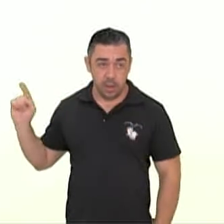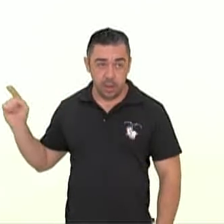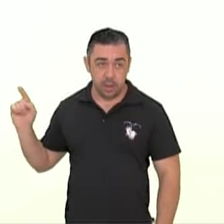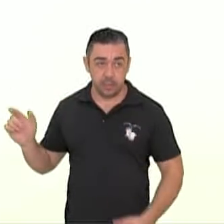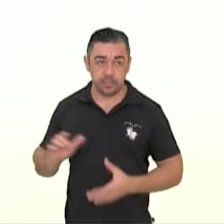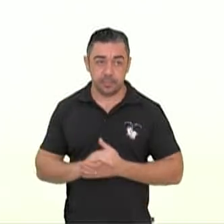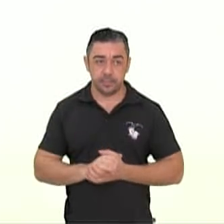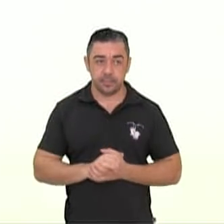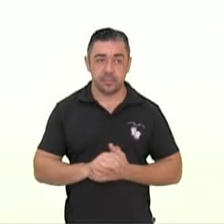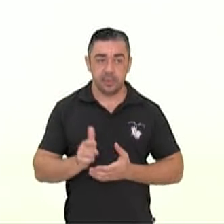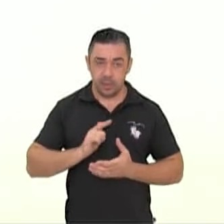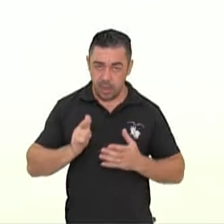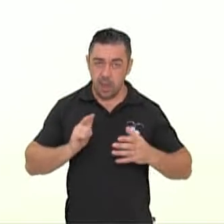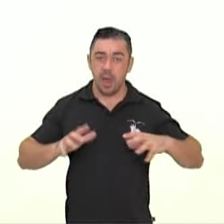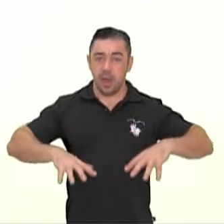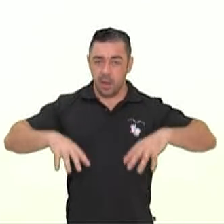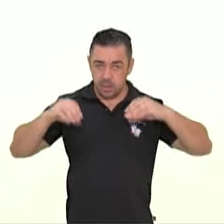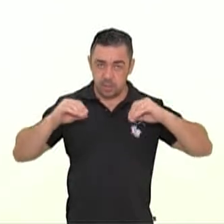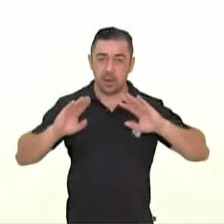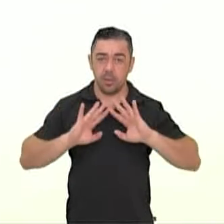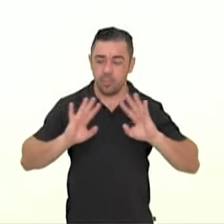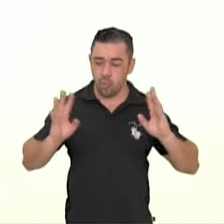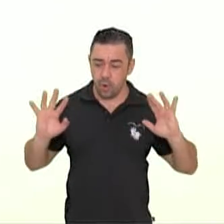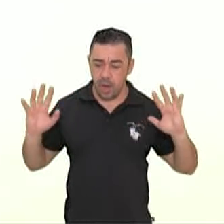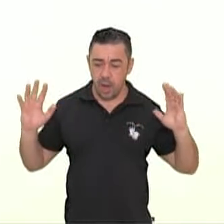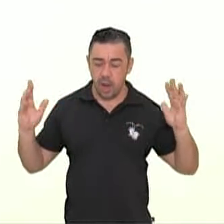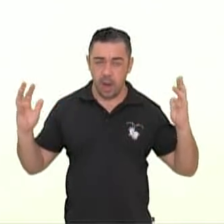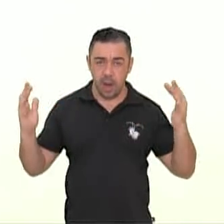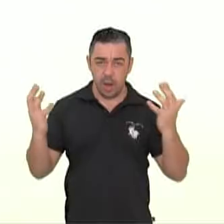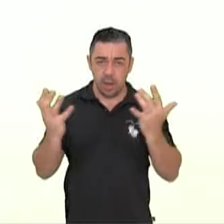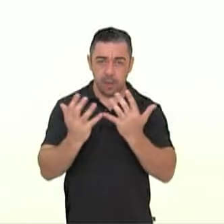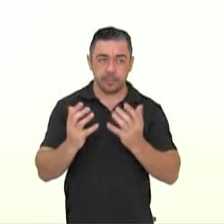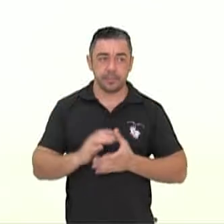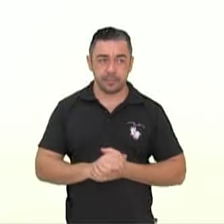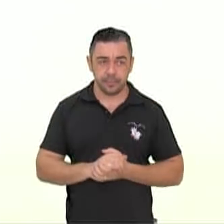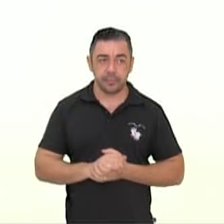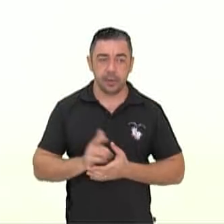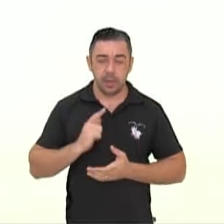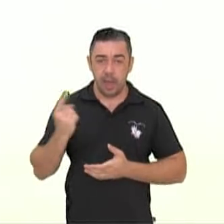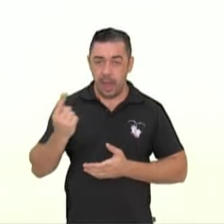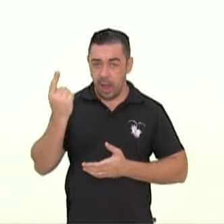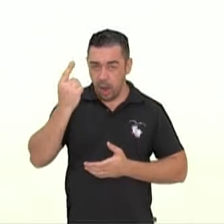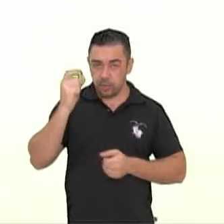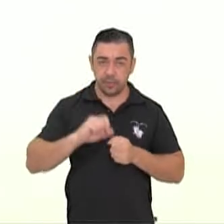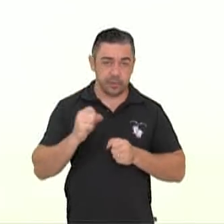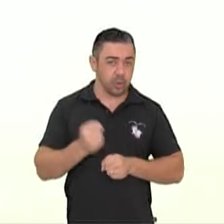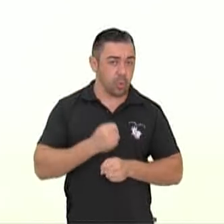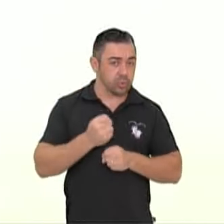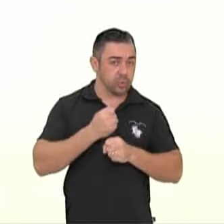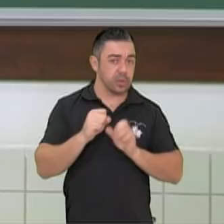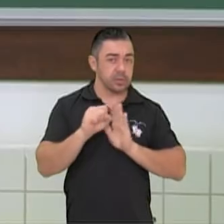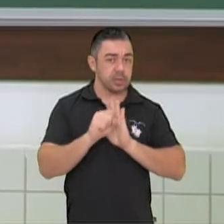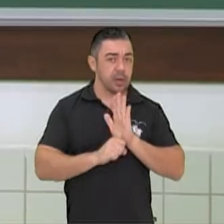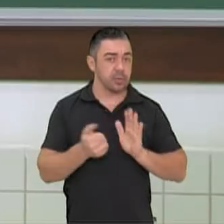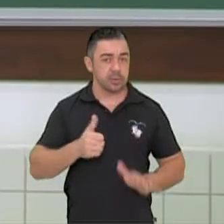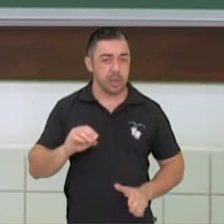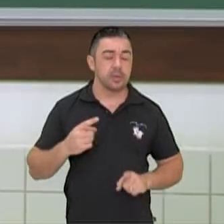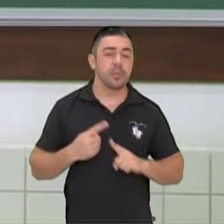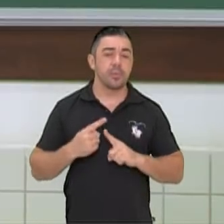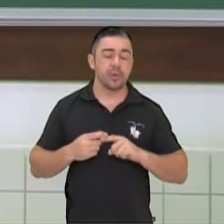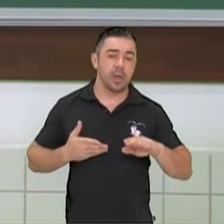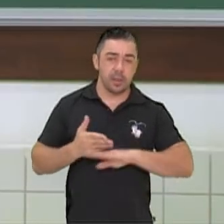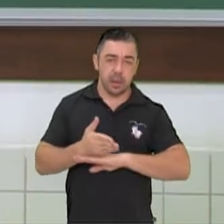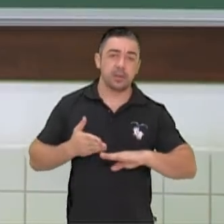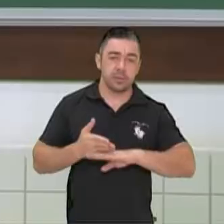Ela tem todo o castelo, as muralhas, está numa situação alta, foi construída no século X por causa das invasões